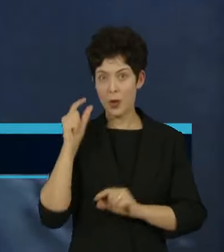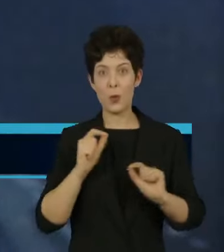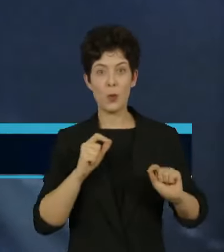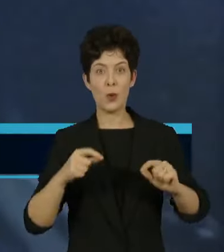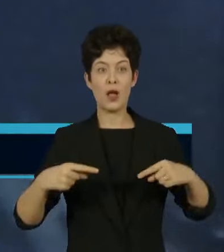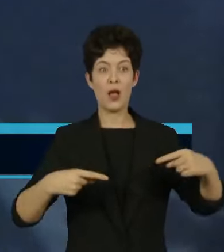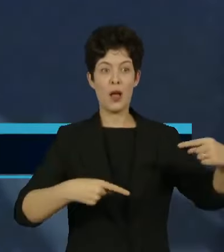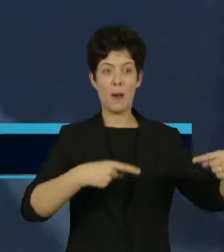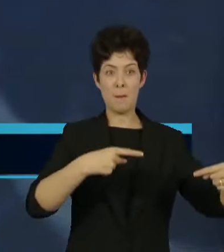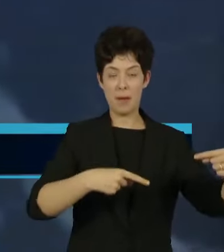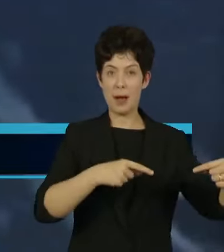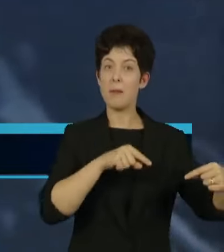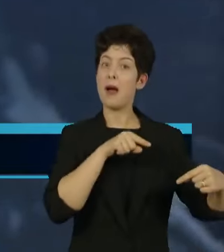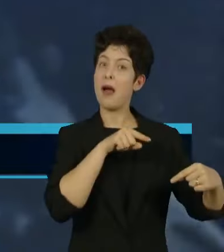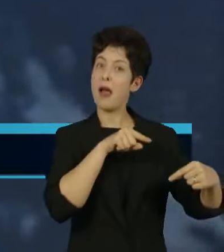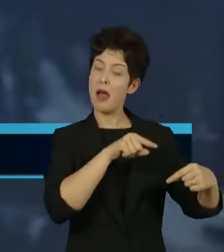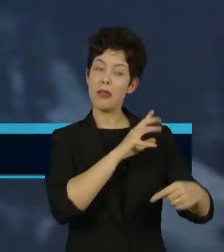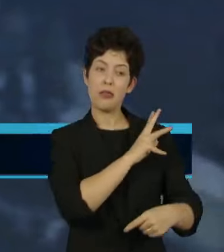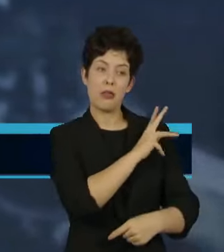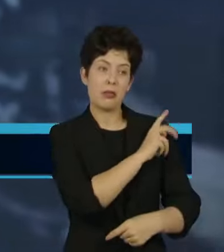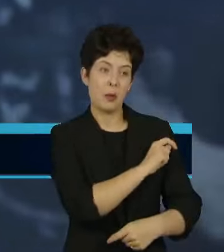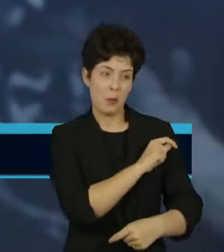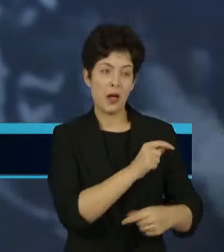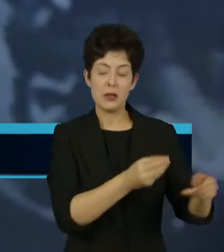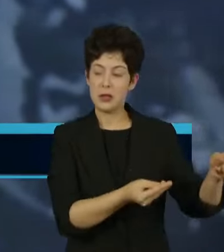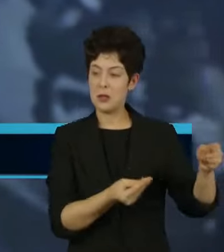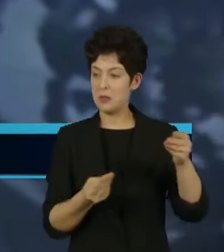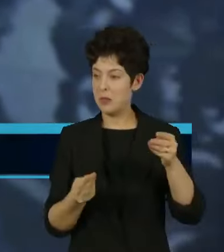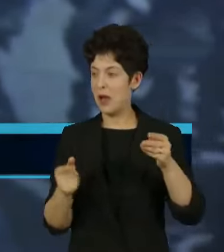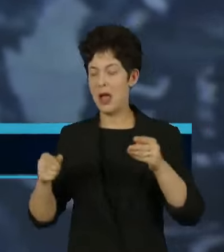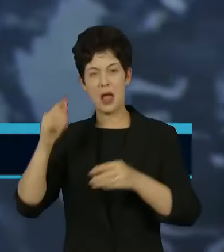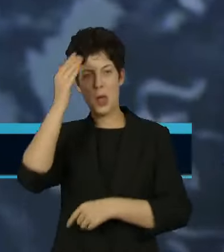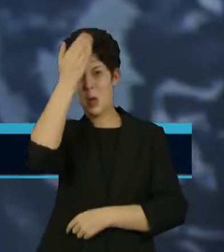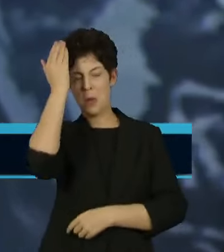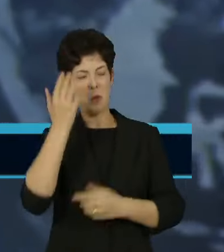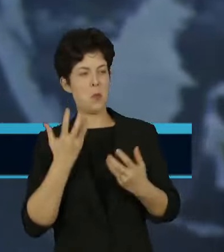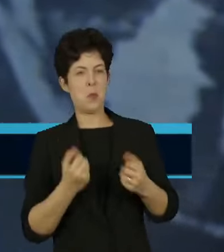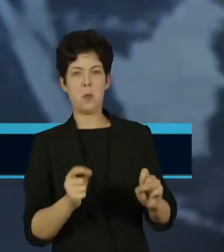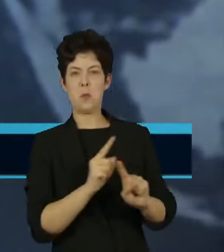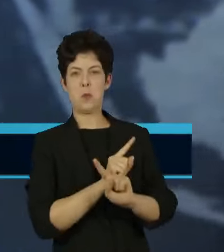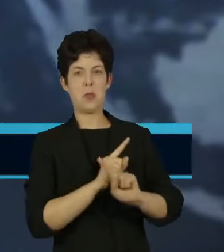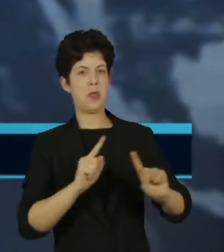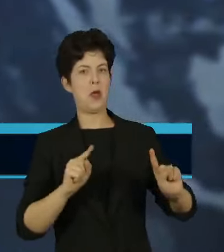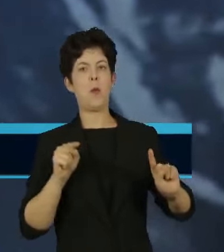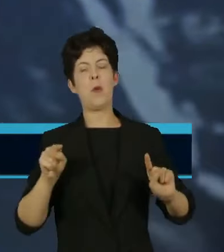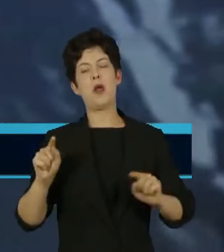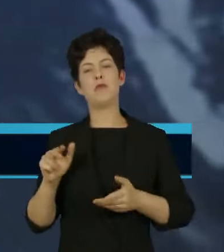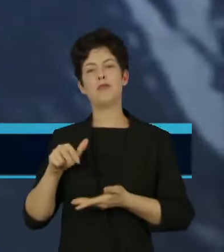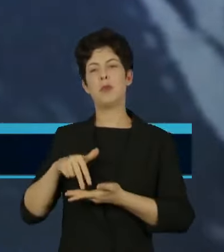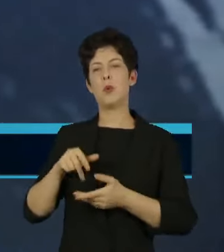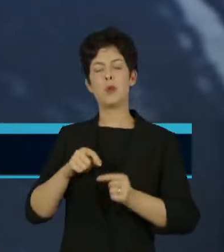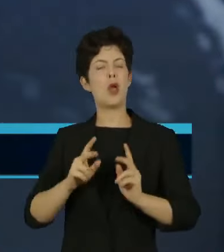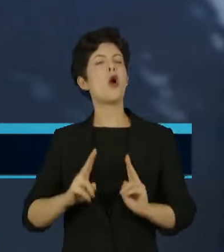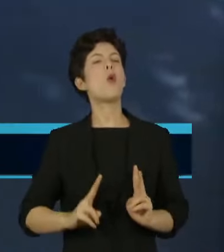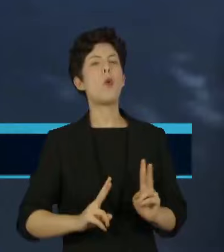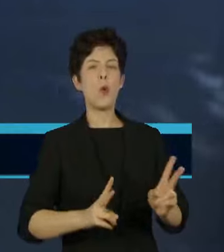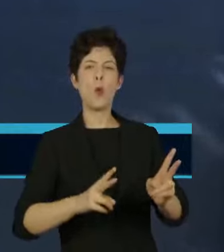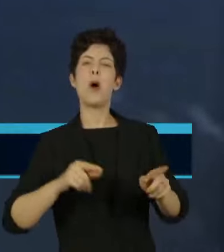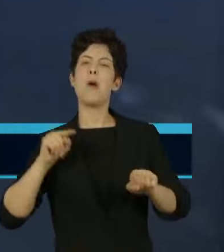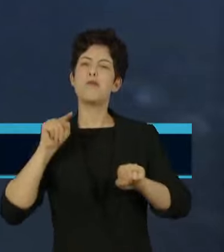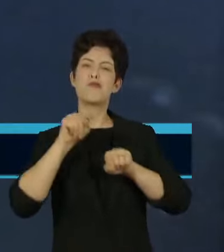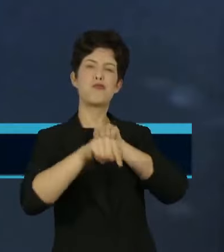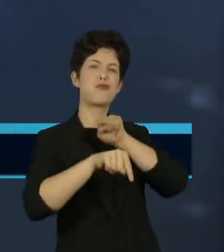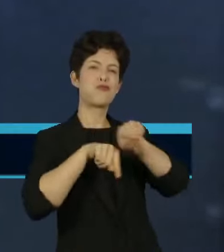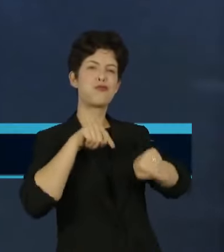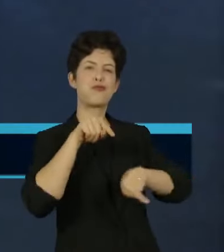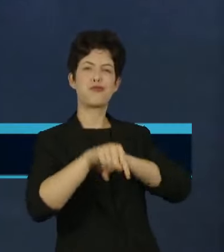palestino para uma trégua foi rejeitada pelo primeiro-ministro israelense benjamine tanaro disse que vai prosseguir com os ataques